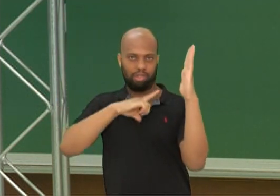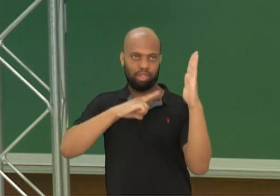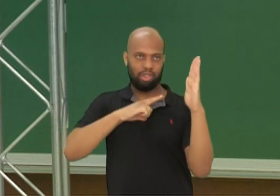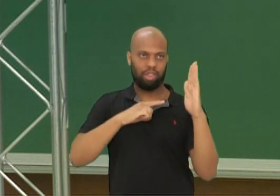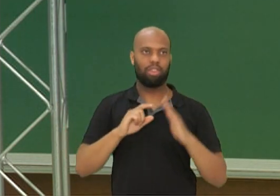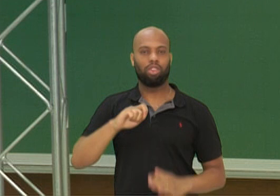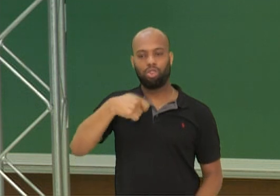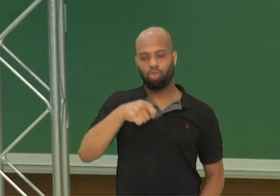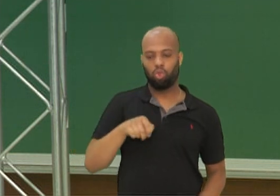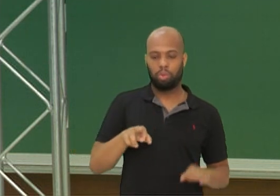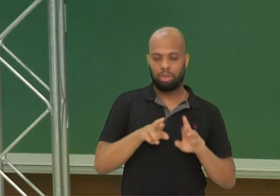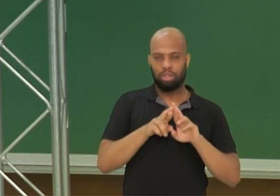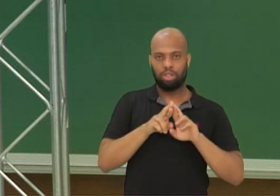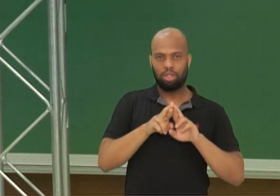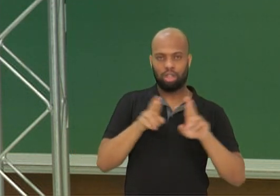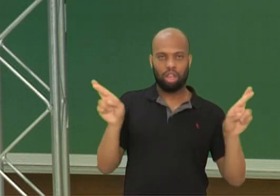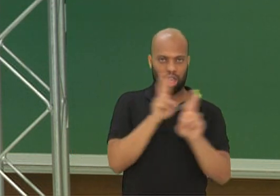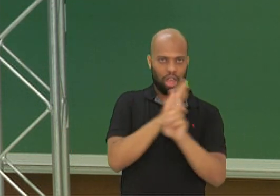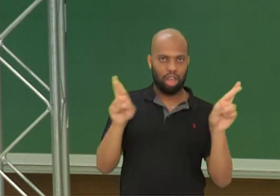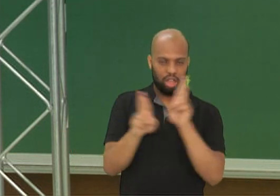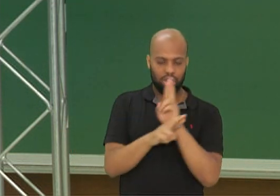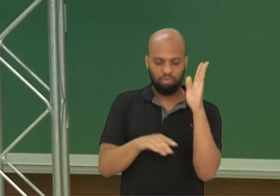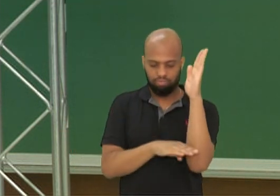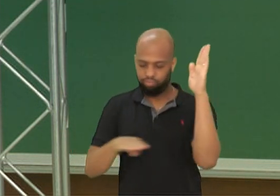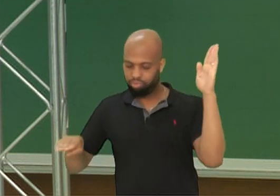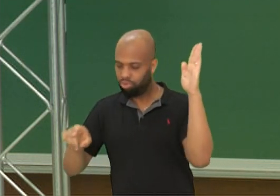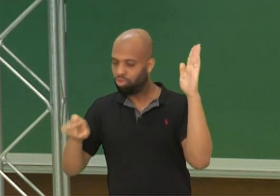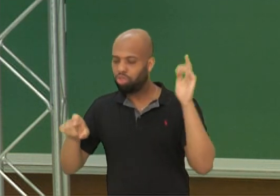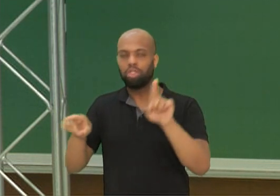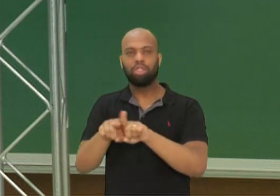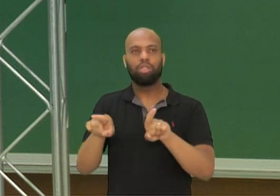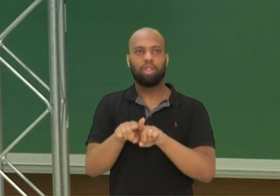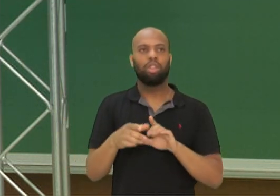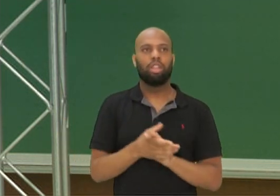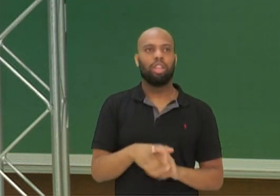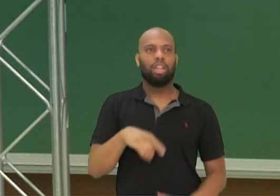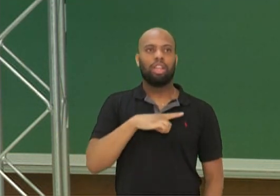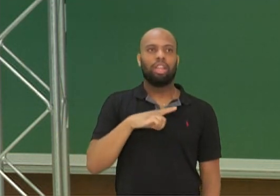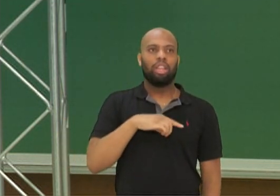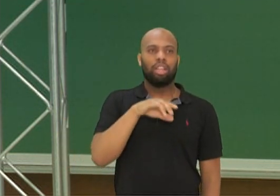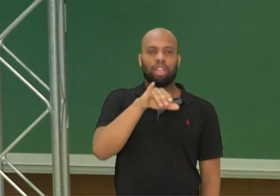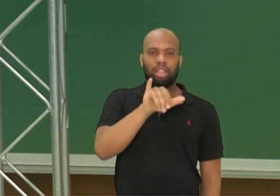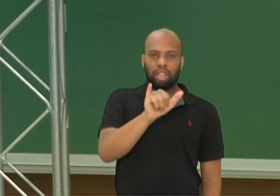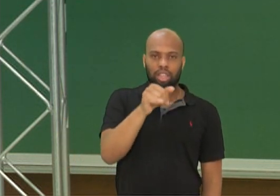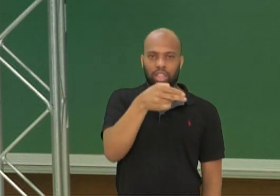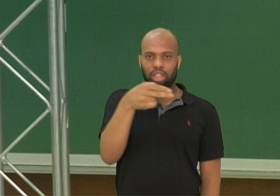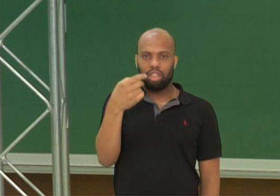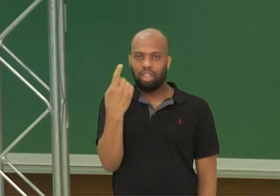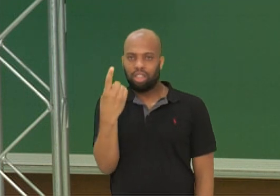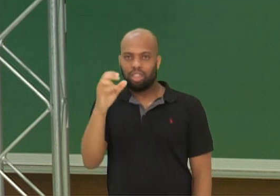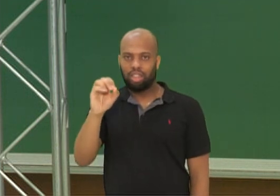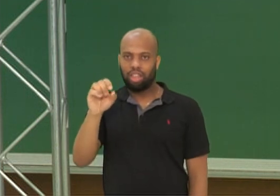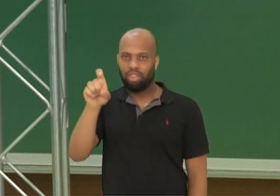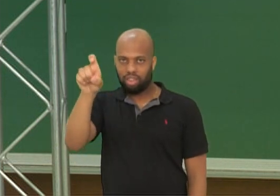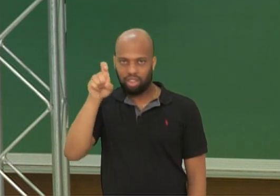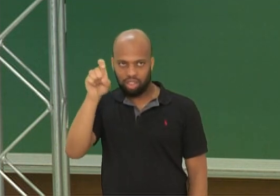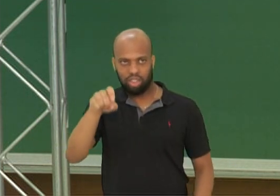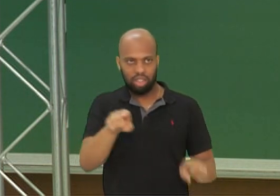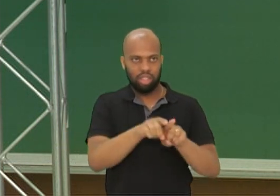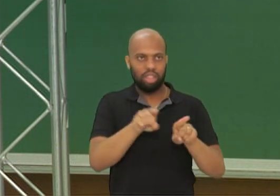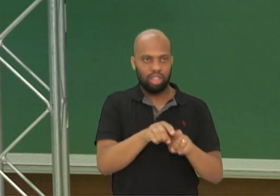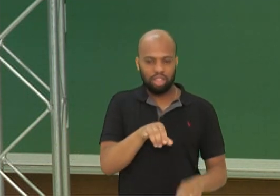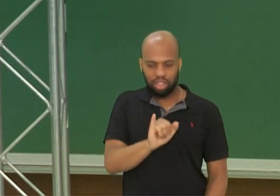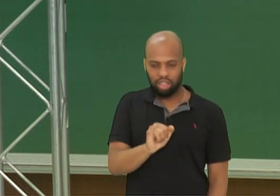em relação aos valores de x que também estão aumentando. Então aqui o y 10 elevado a x, o y 3 elevado a